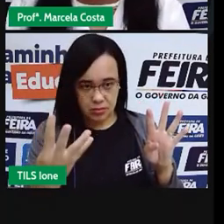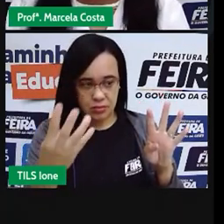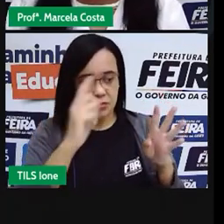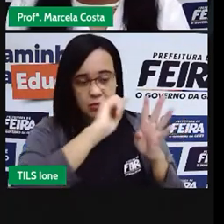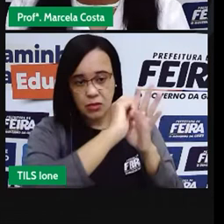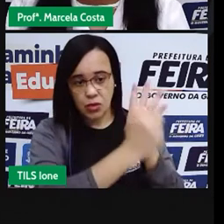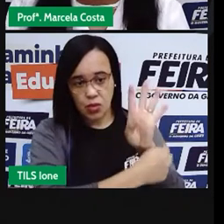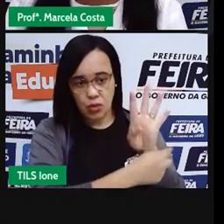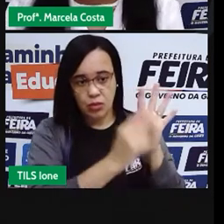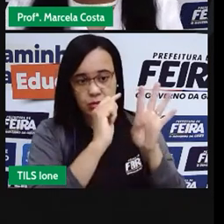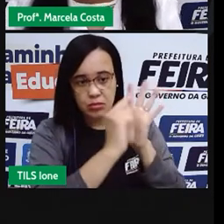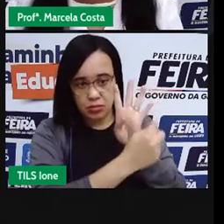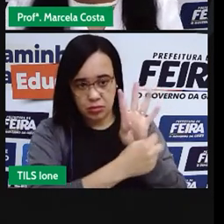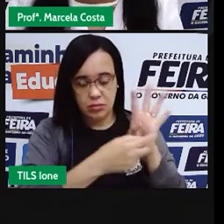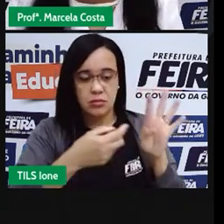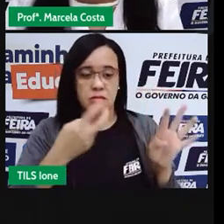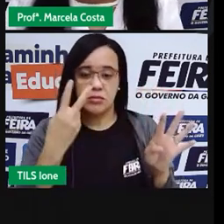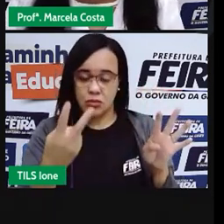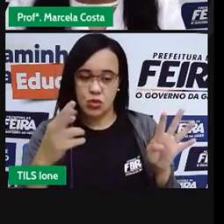1, 2, 3, 4.